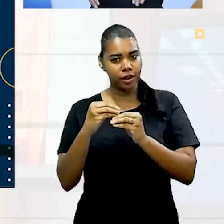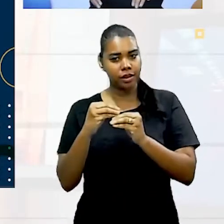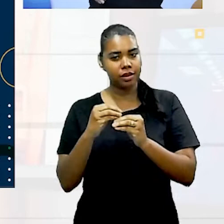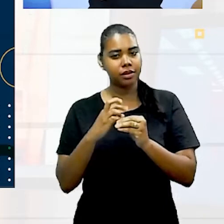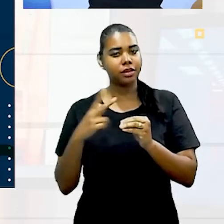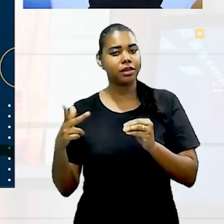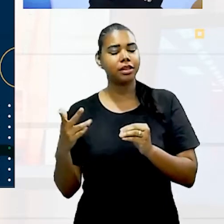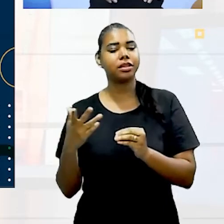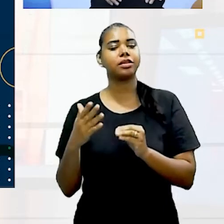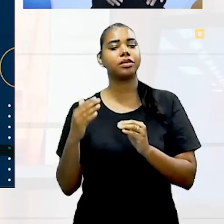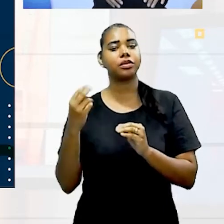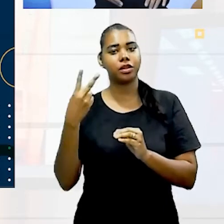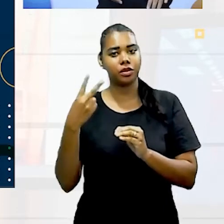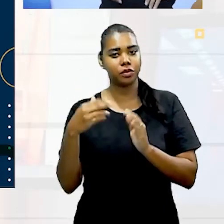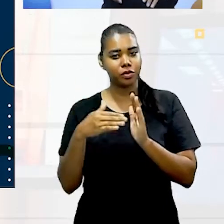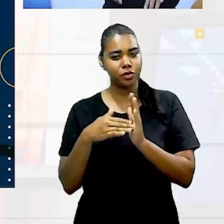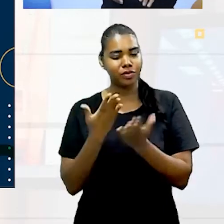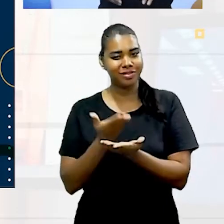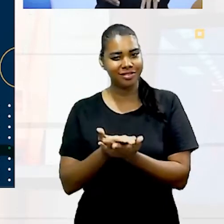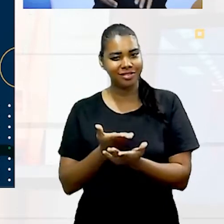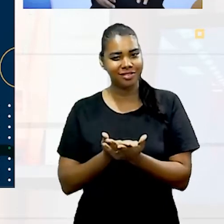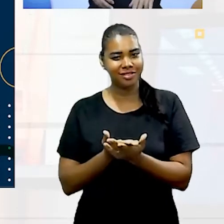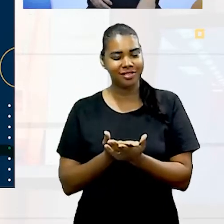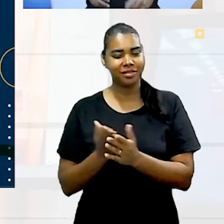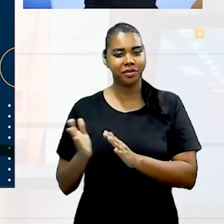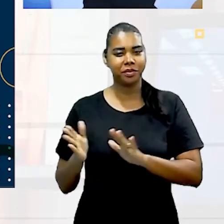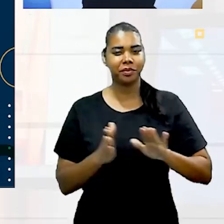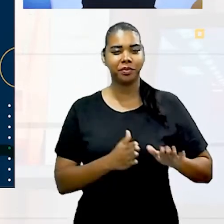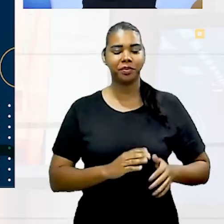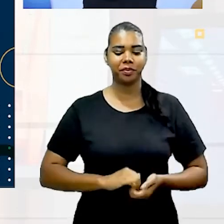nossas duas últimas aulas, que foram